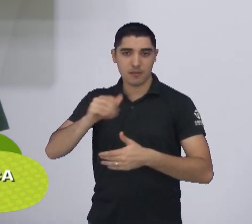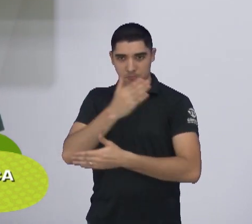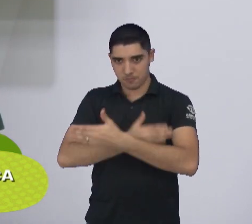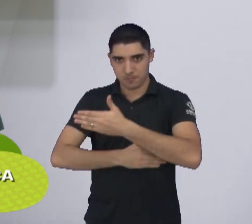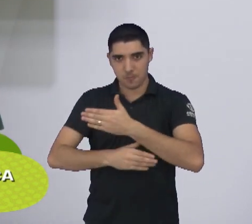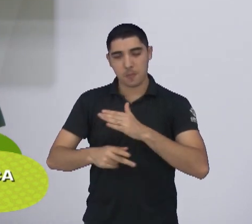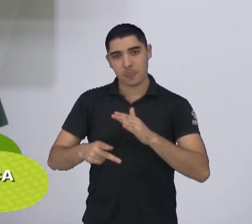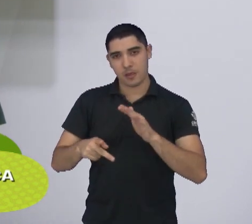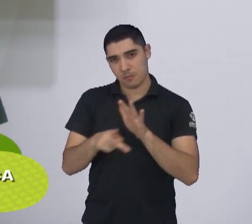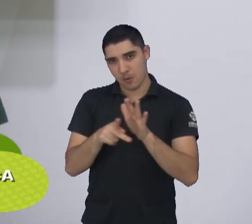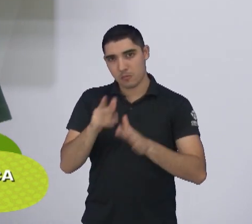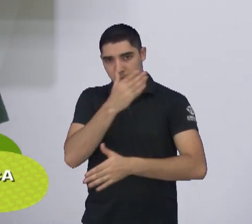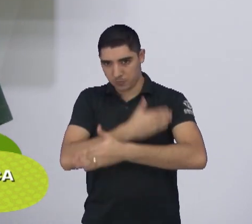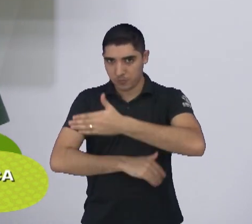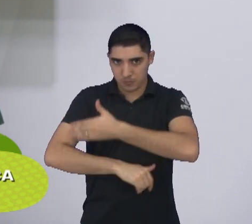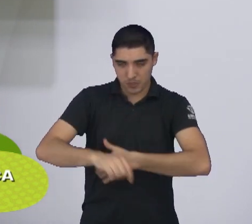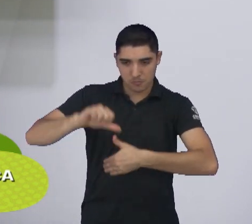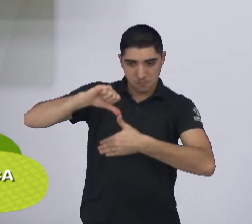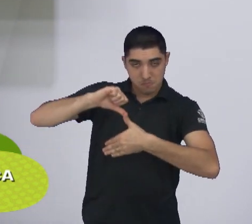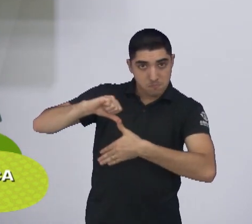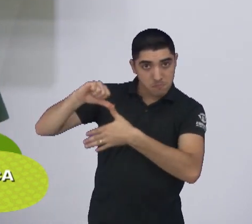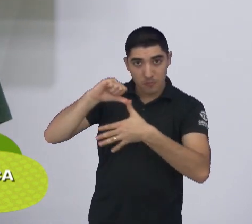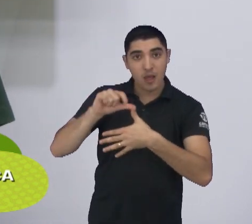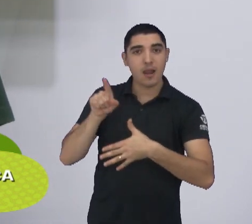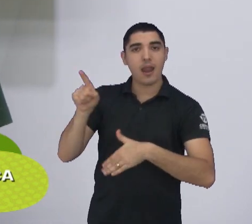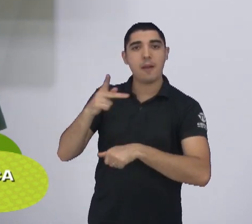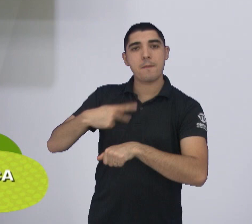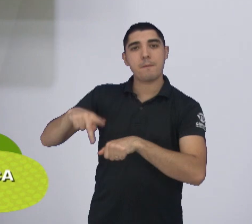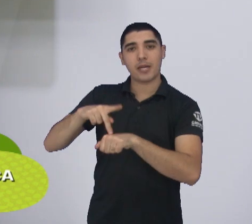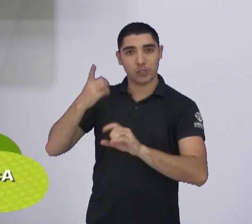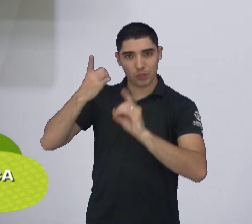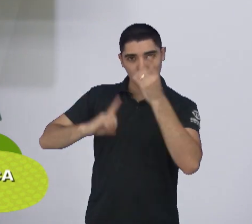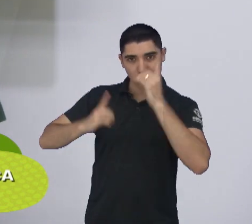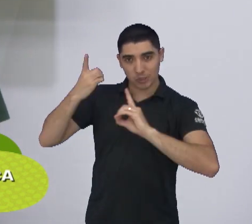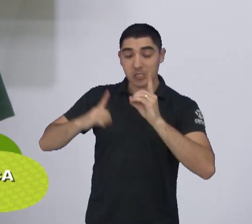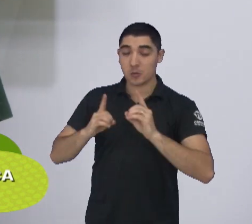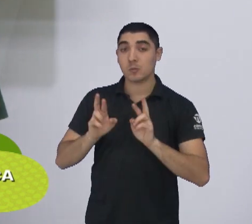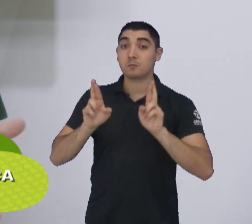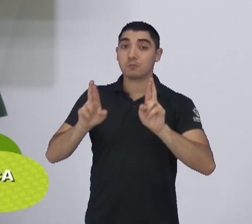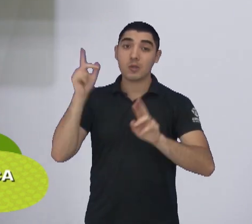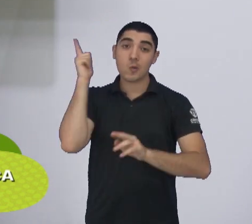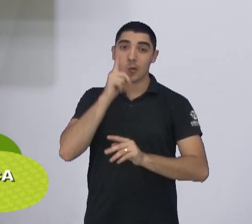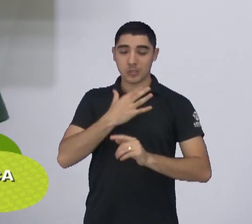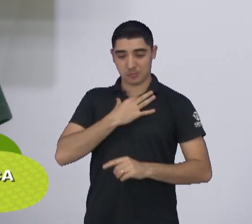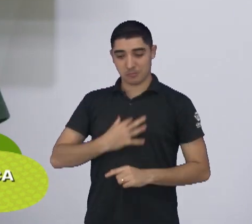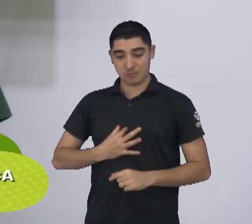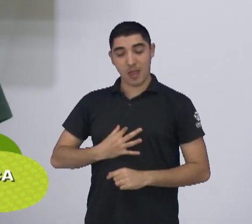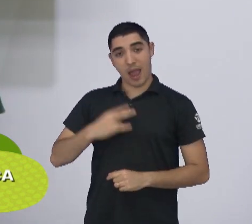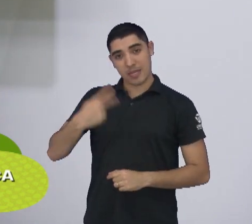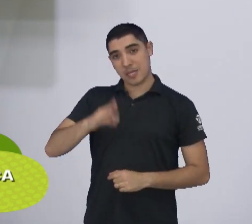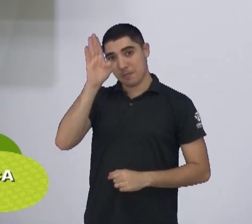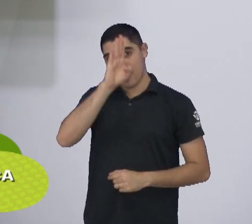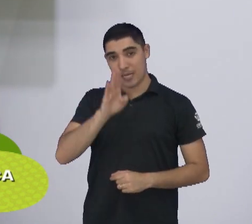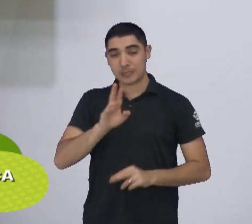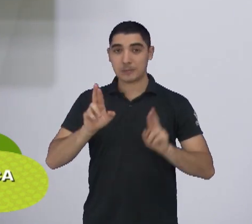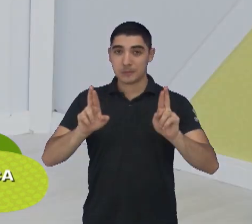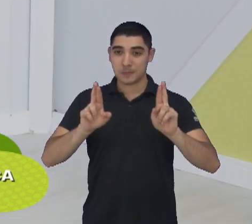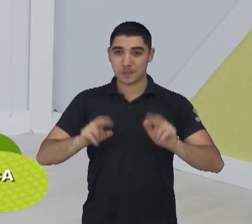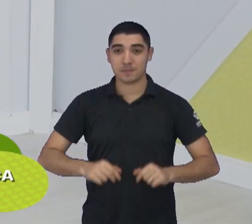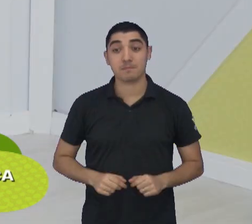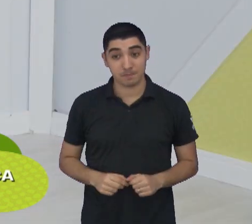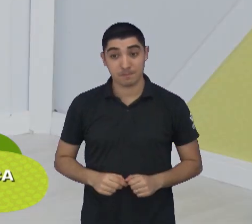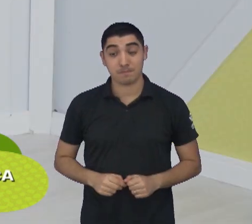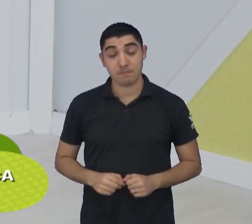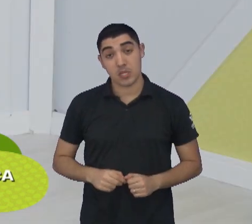Paralimpíada, não, nos Jogos Pan-Americanos no Chile. Então, que consiga aí mais medalhas para o Brasil, consiga mais títulos para o Brasil. E o